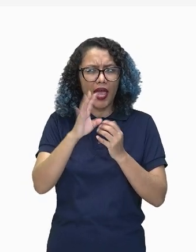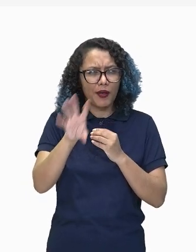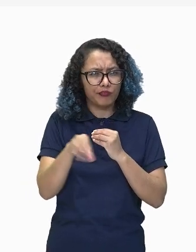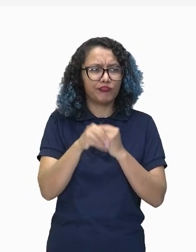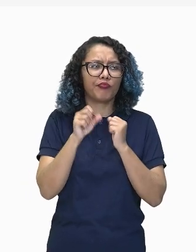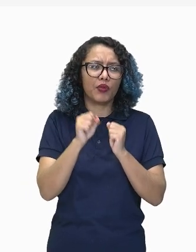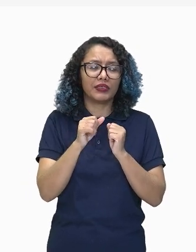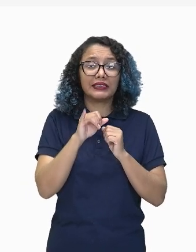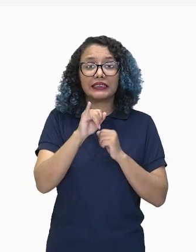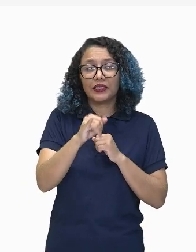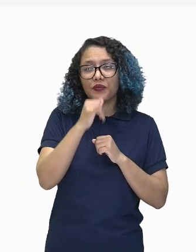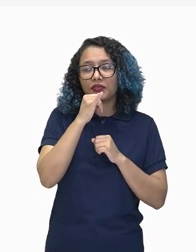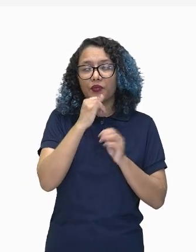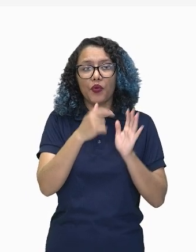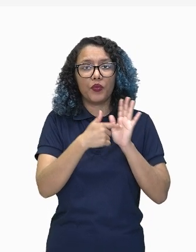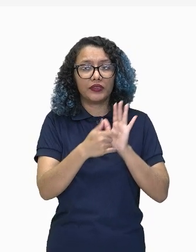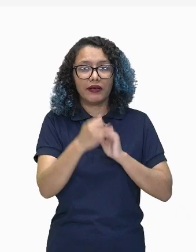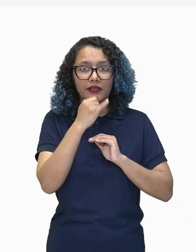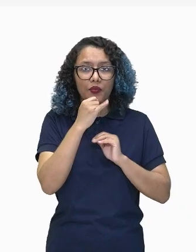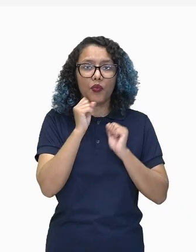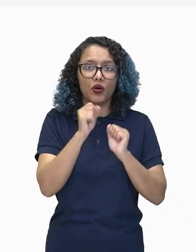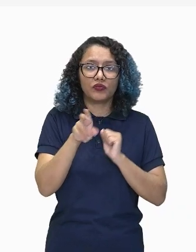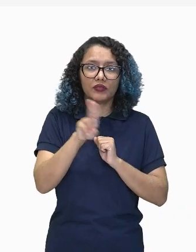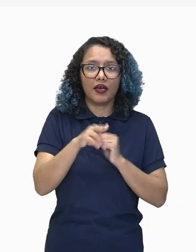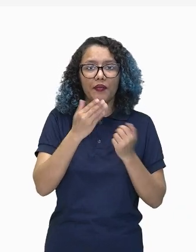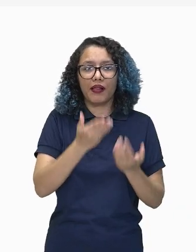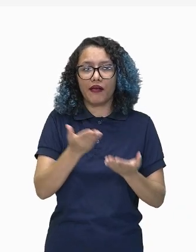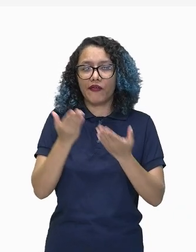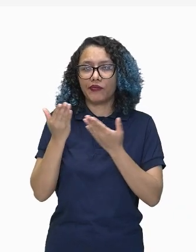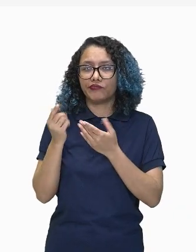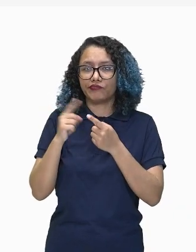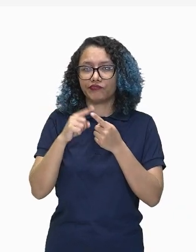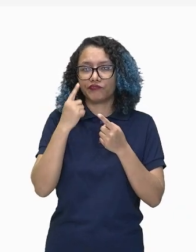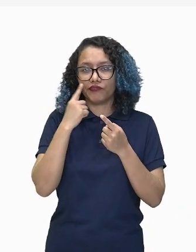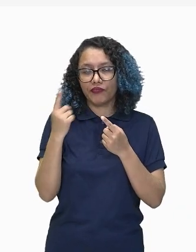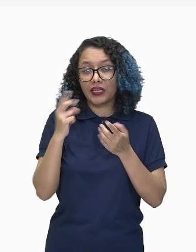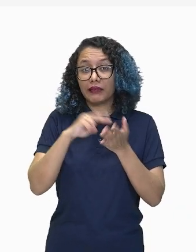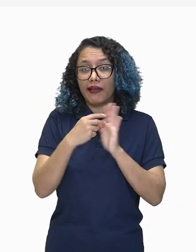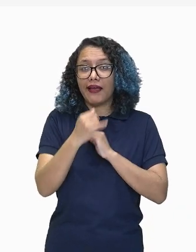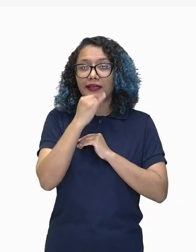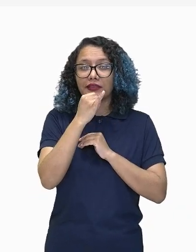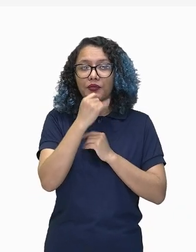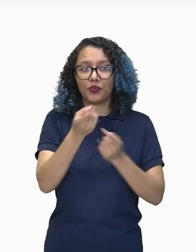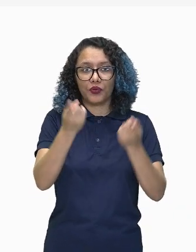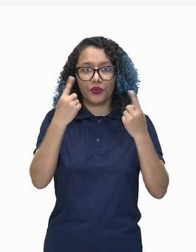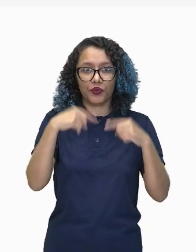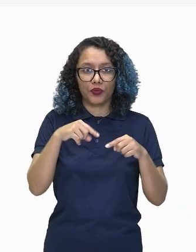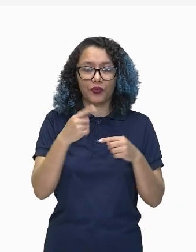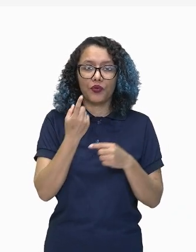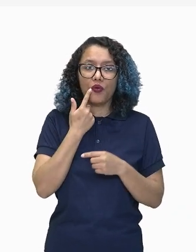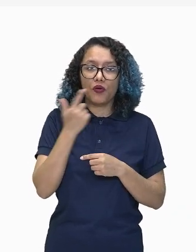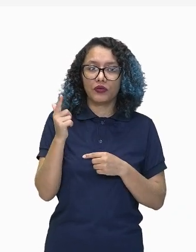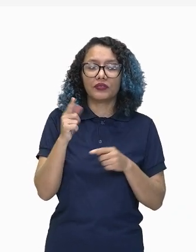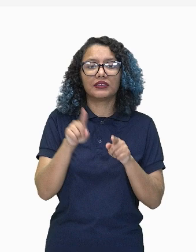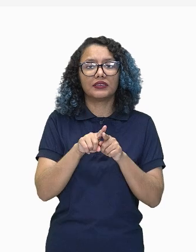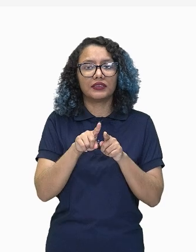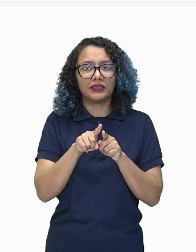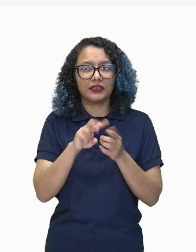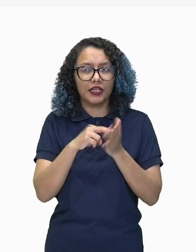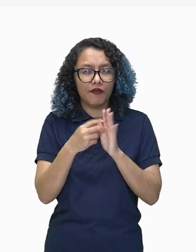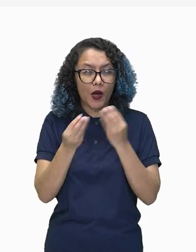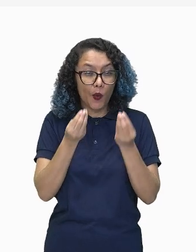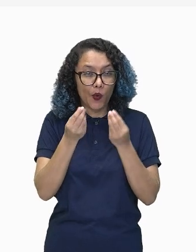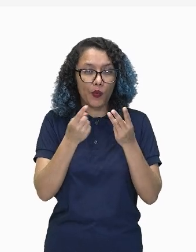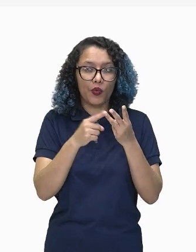quero exemplificar, eu vou usar palavras como for example, que significa por exemplo, such as, que significa como,